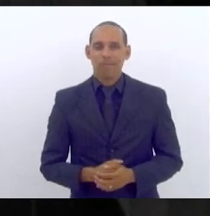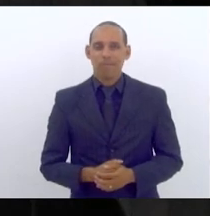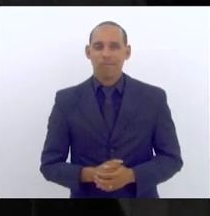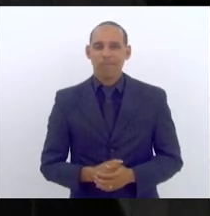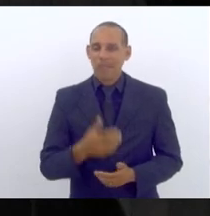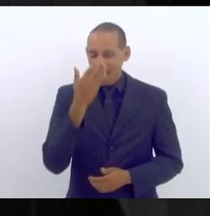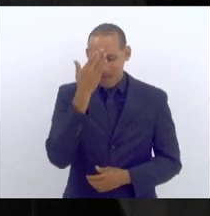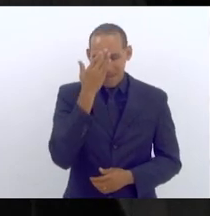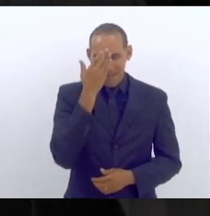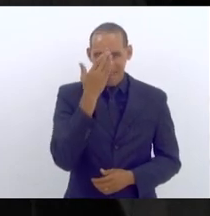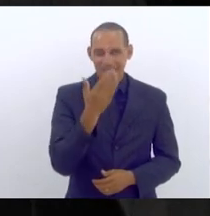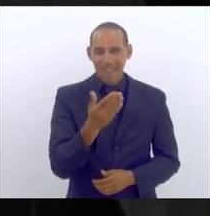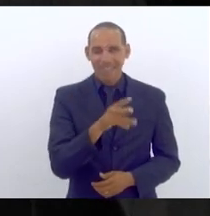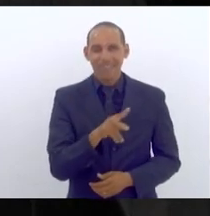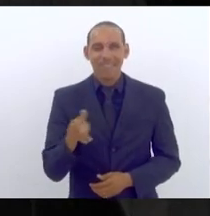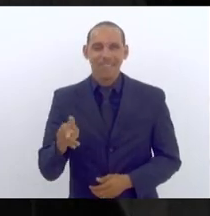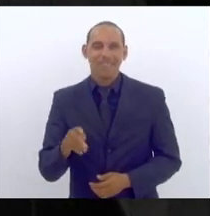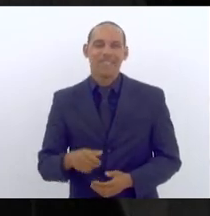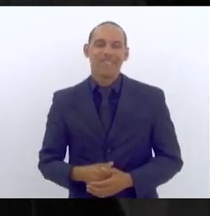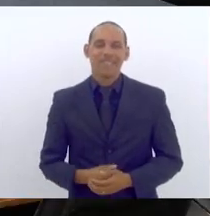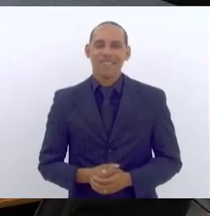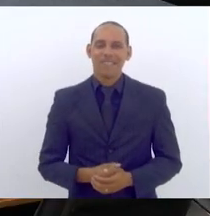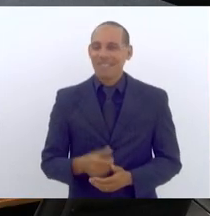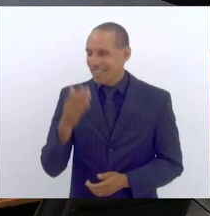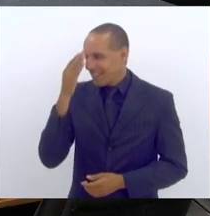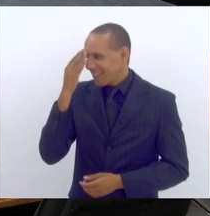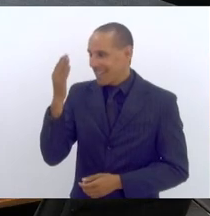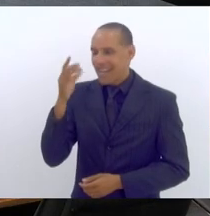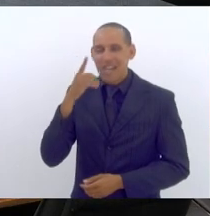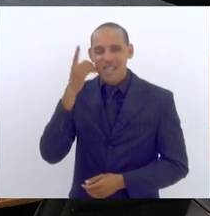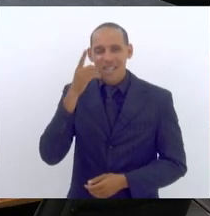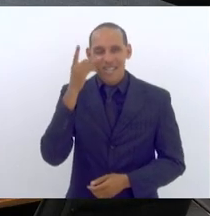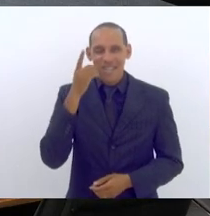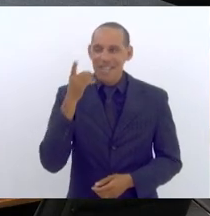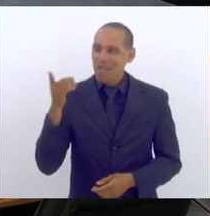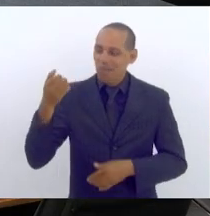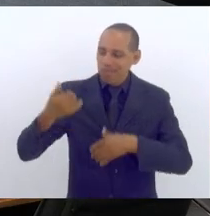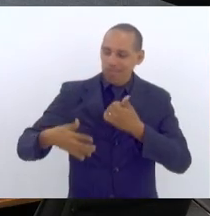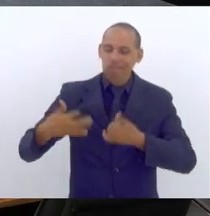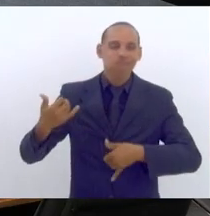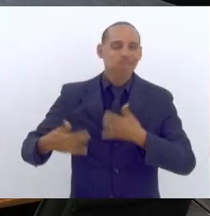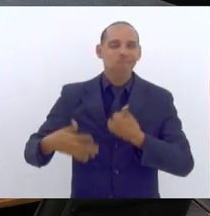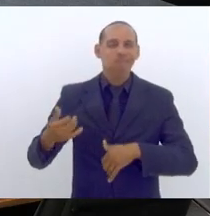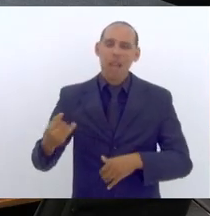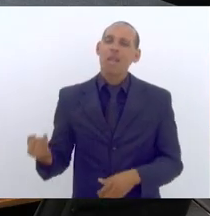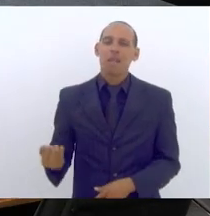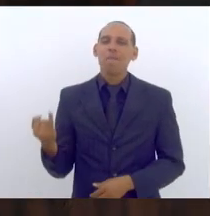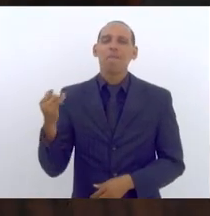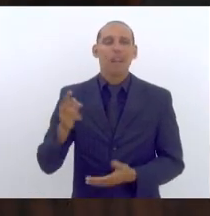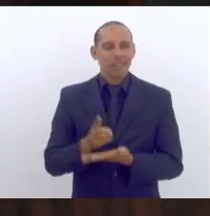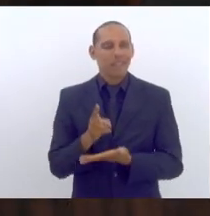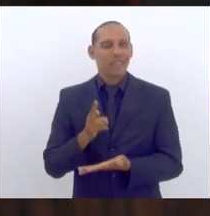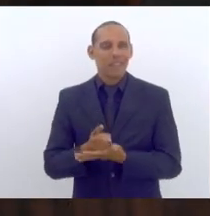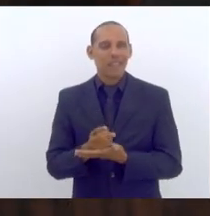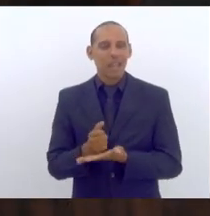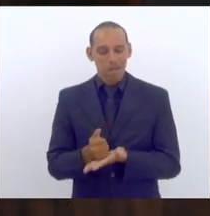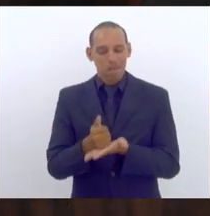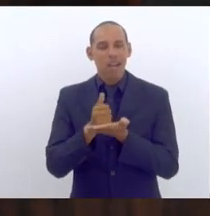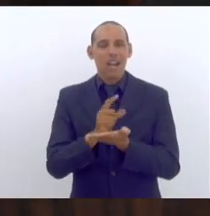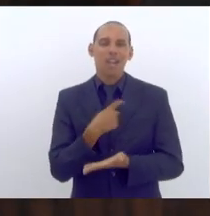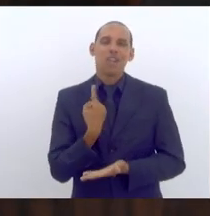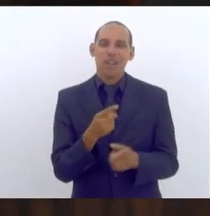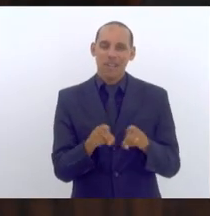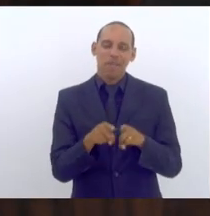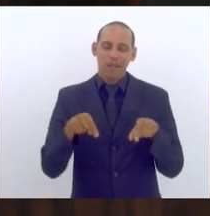agradecendo a vossa excelência Obrigada Deputado suas falas são sempre muito importantes e Embasa a gente aqui